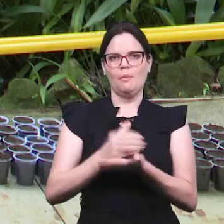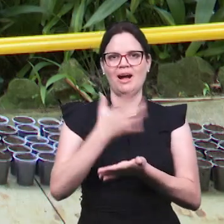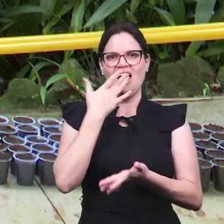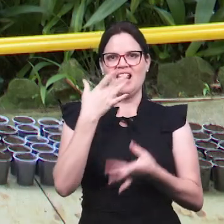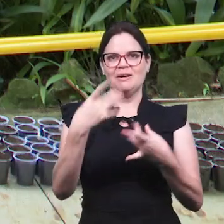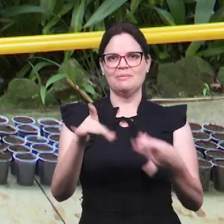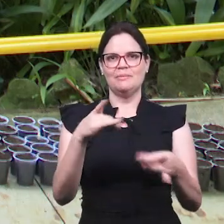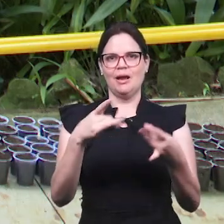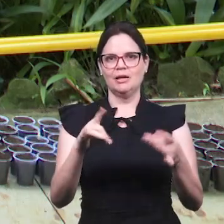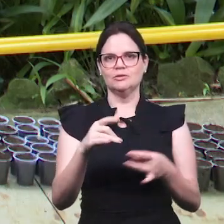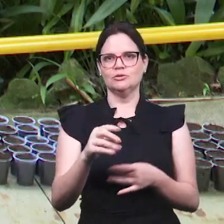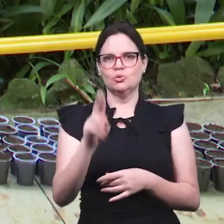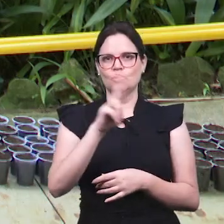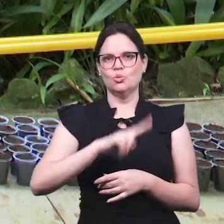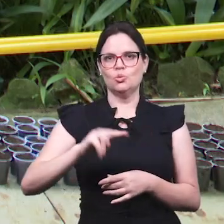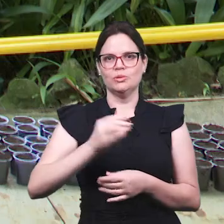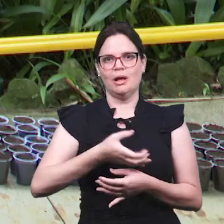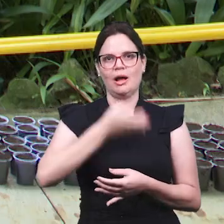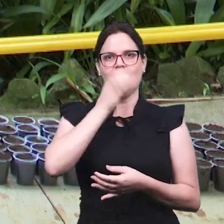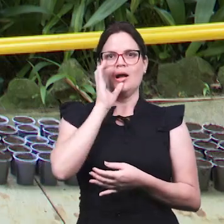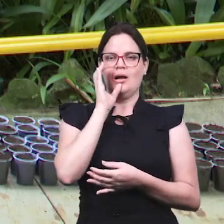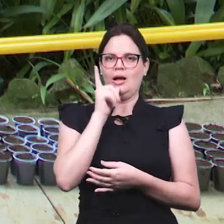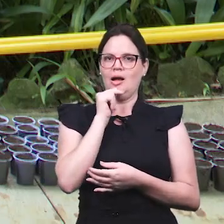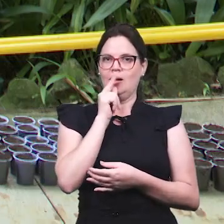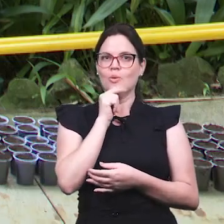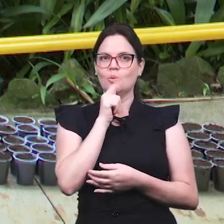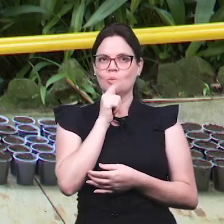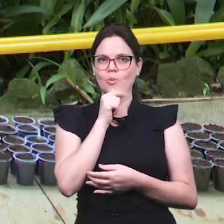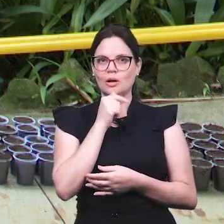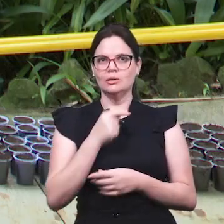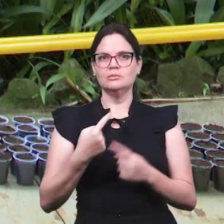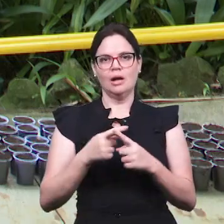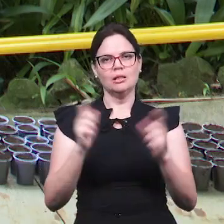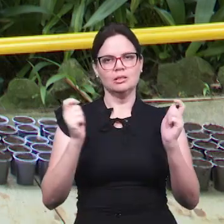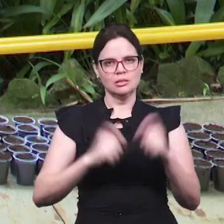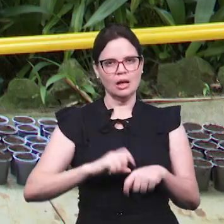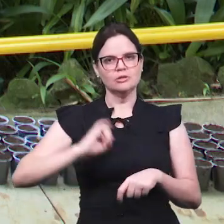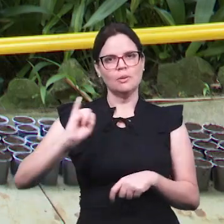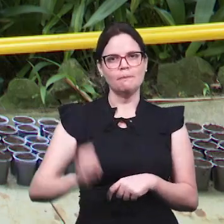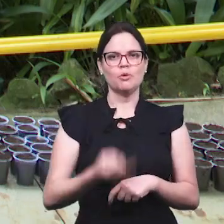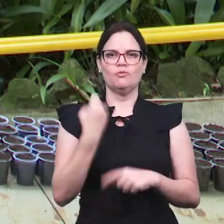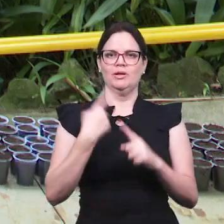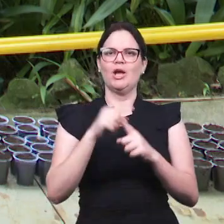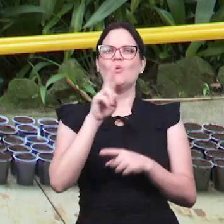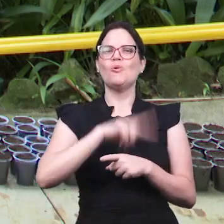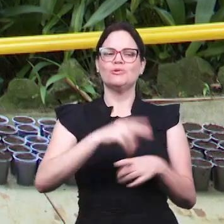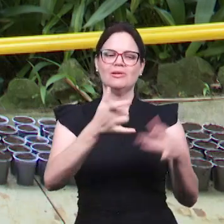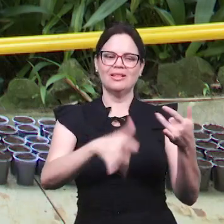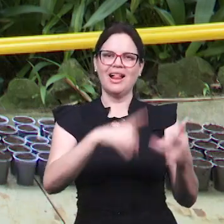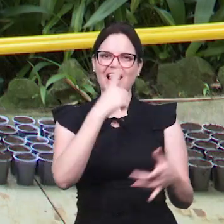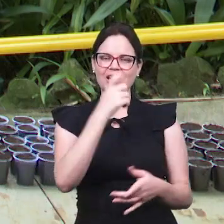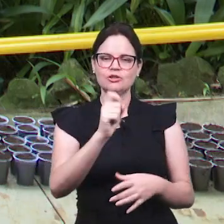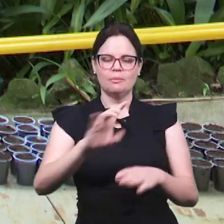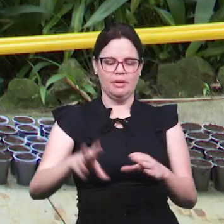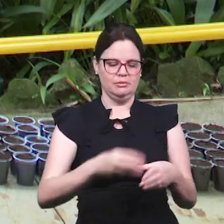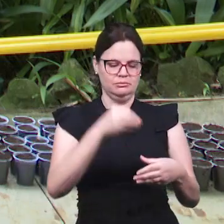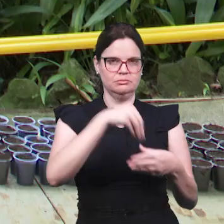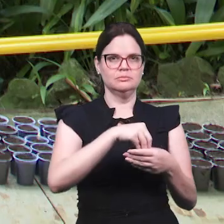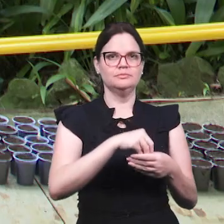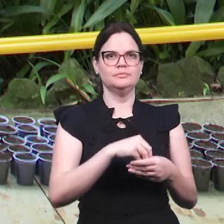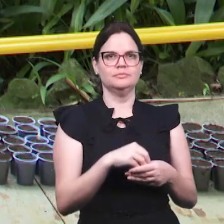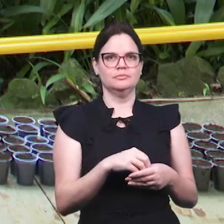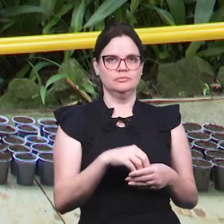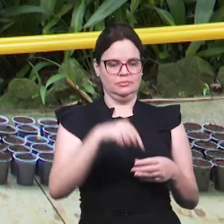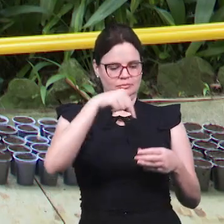são utilizados para beber água, né, para reciclagem, a gente coloca substrato aqui dentro, faz um furinho, né,